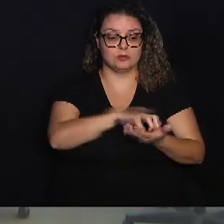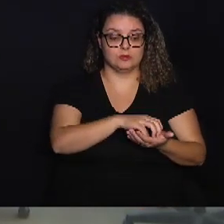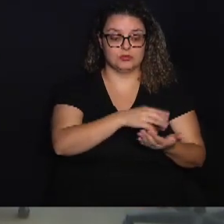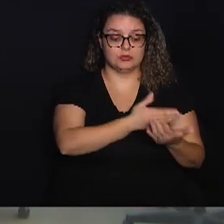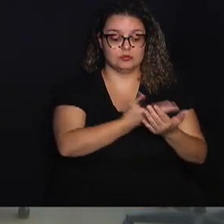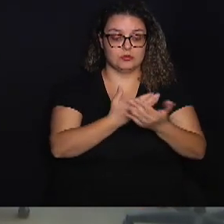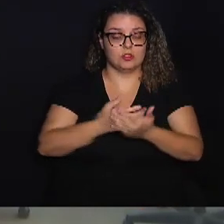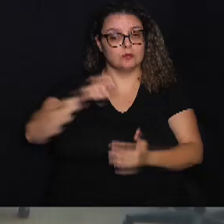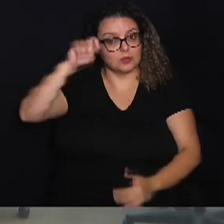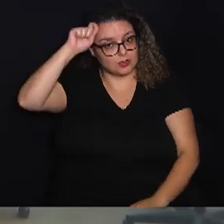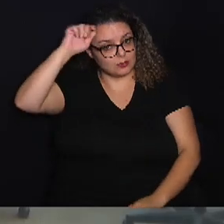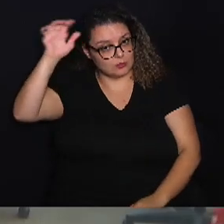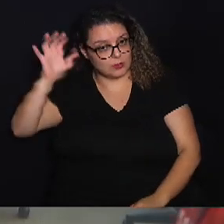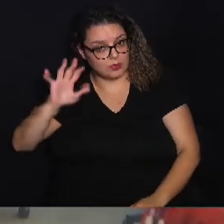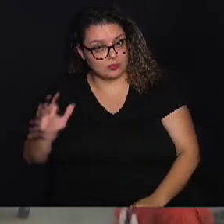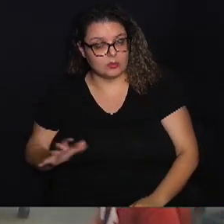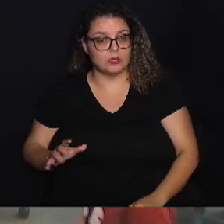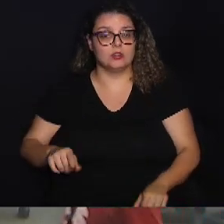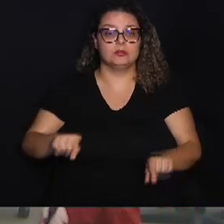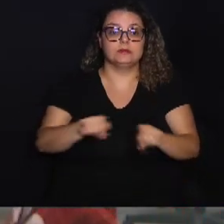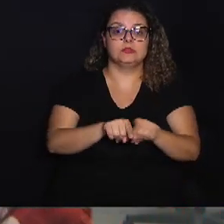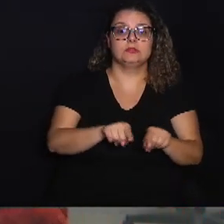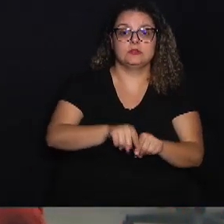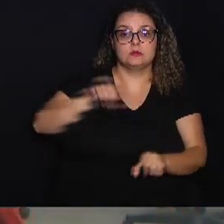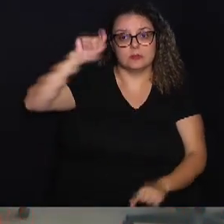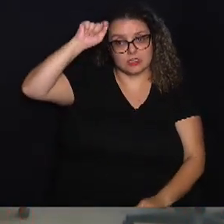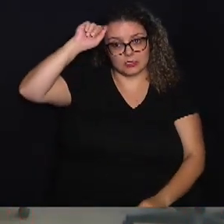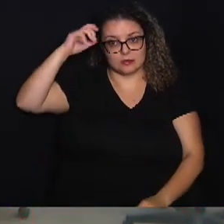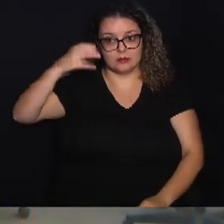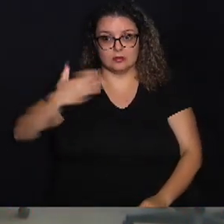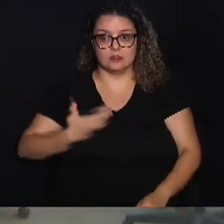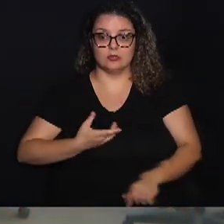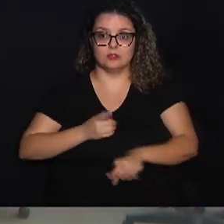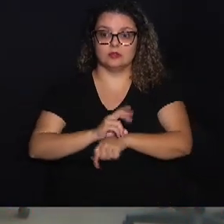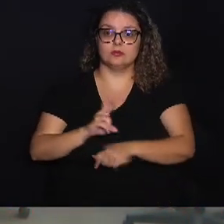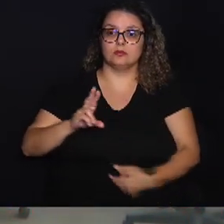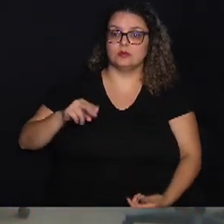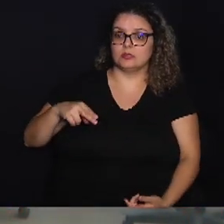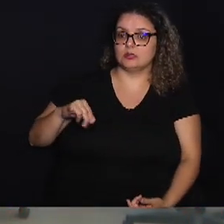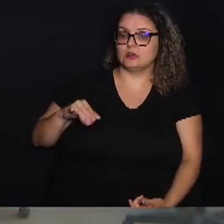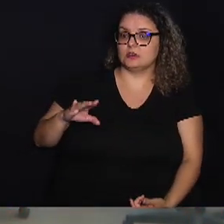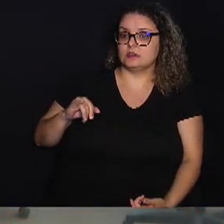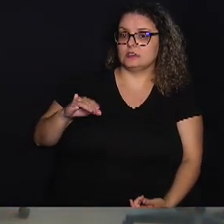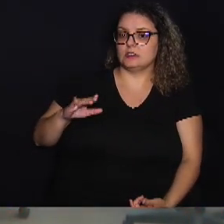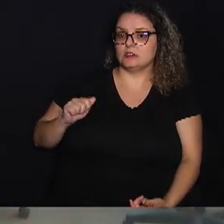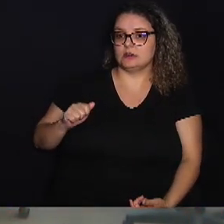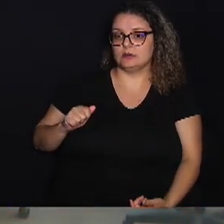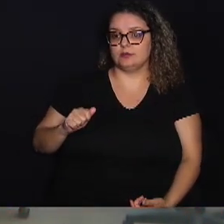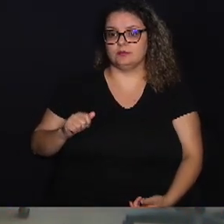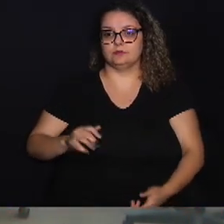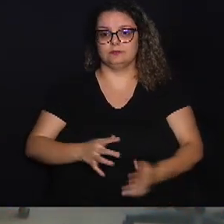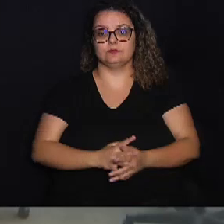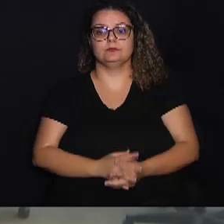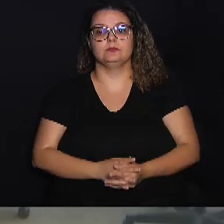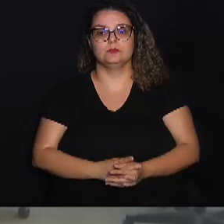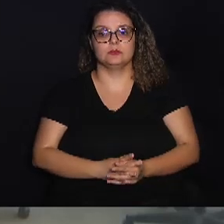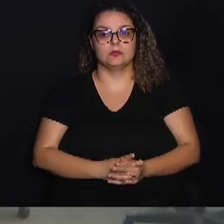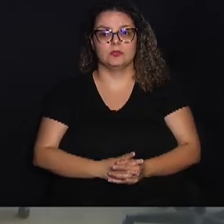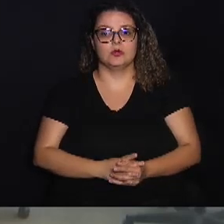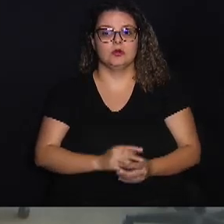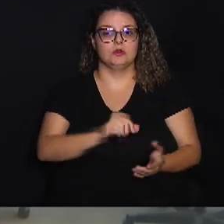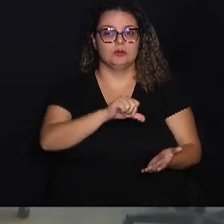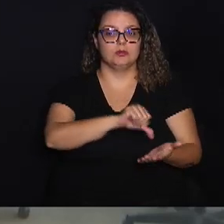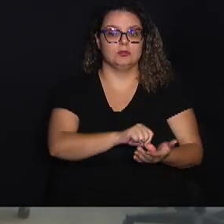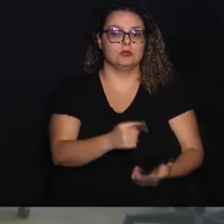africanos e afrobrasileiros d nissia Quintino uro localizado no Campus